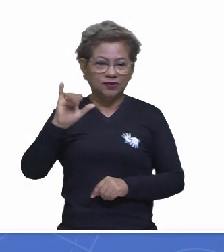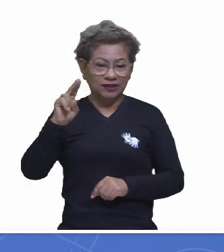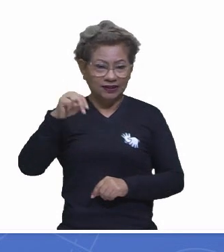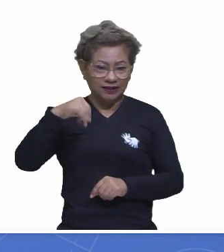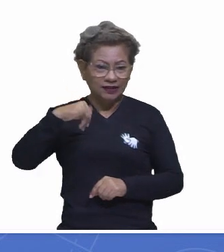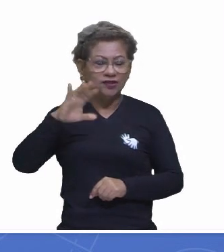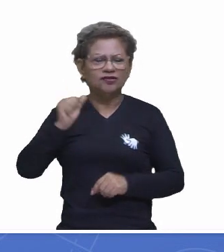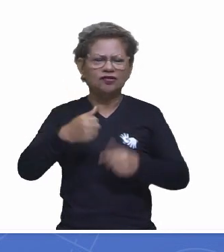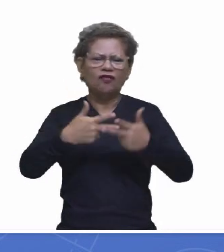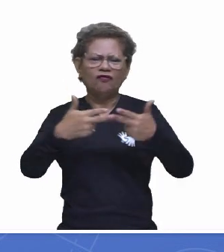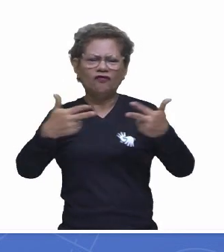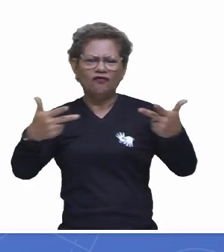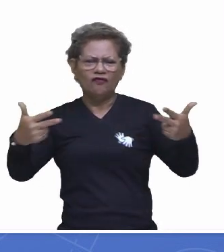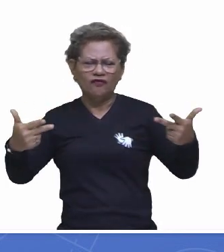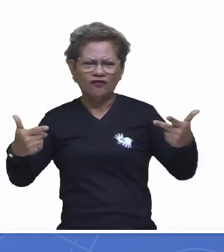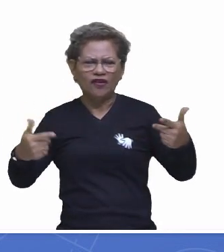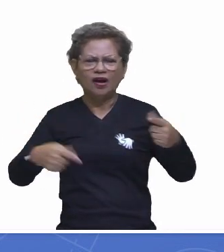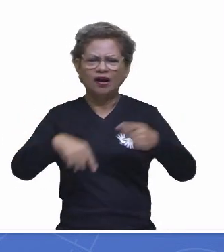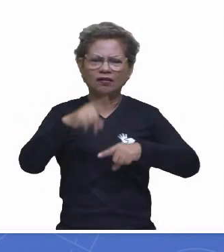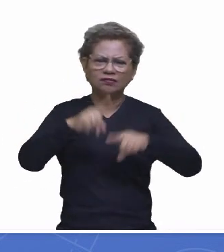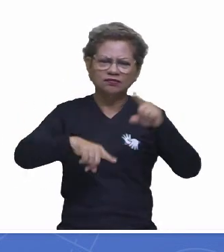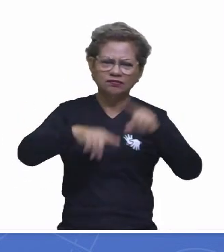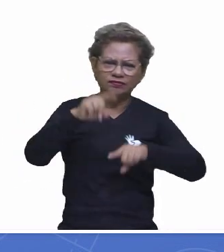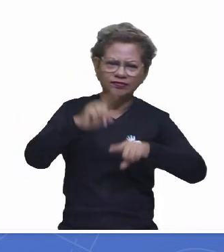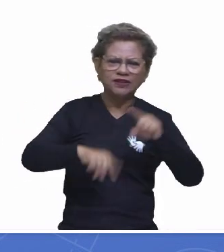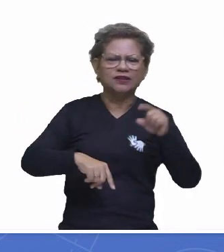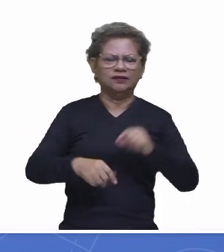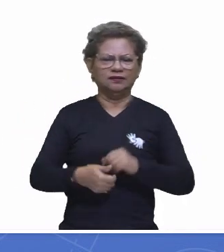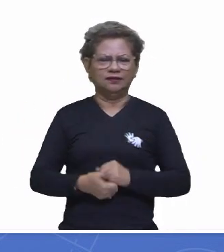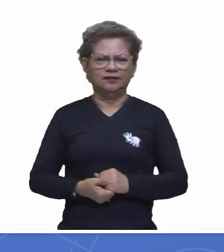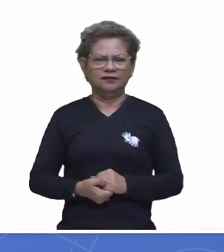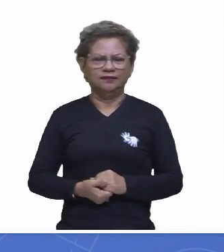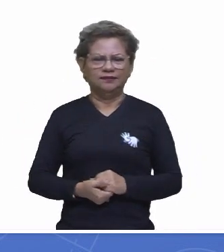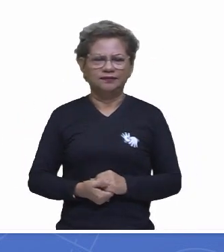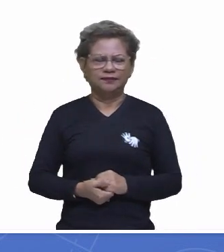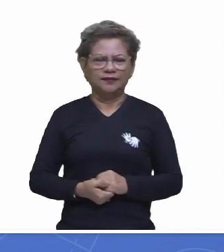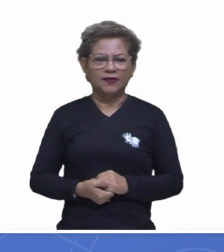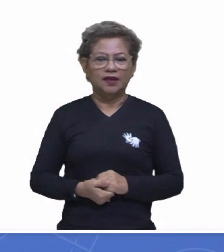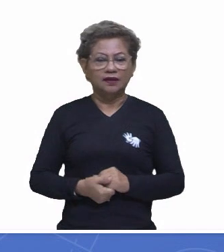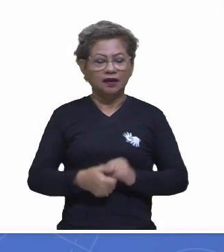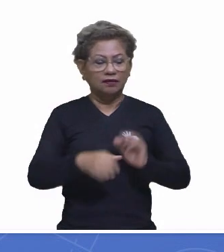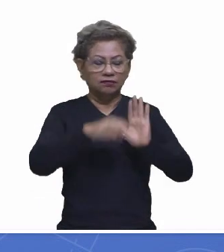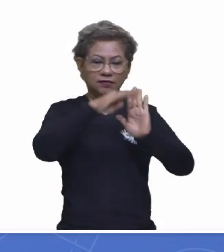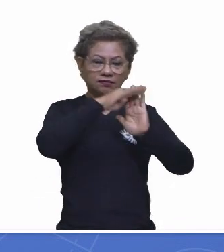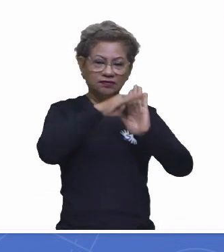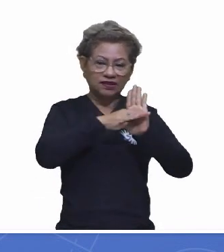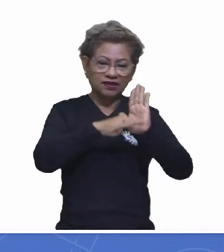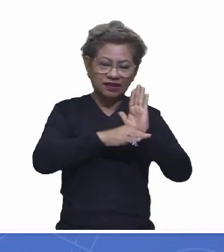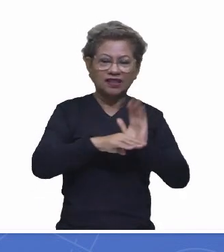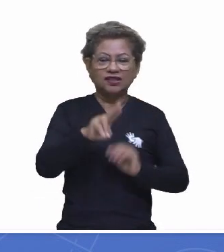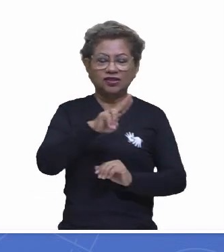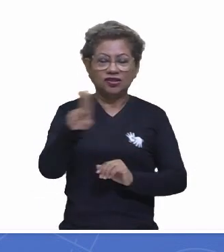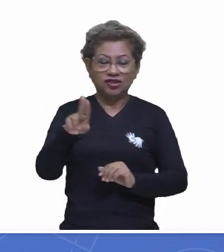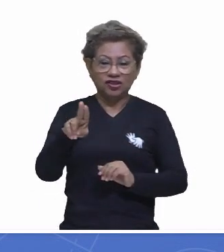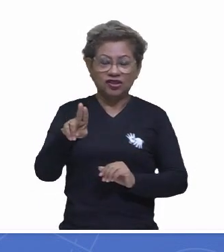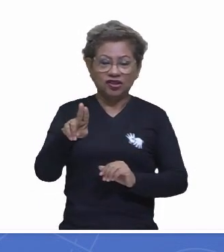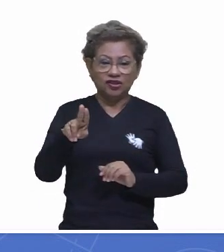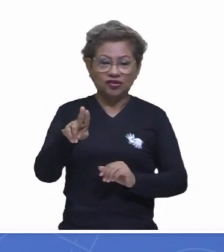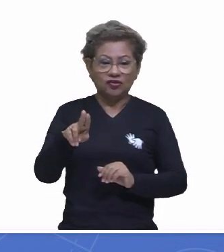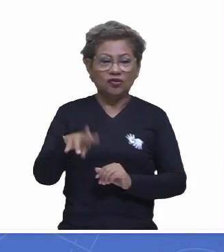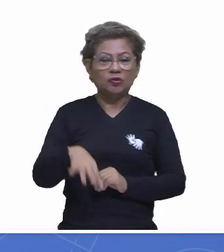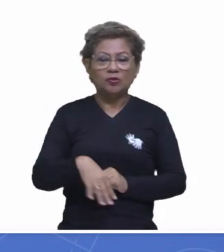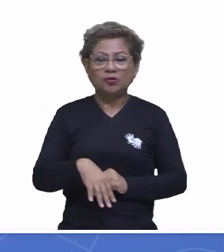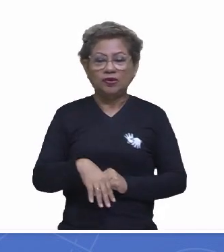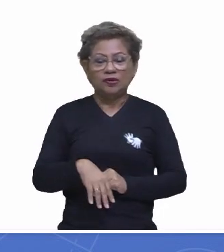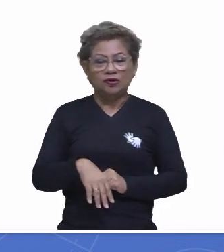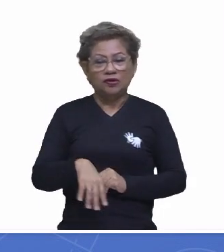disprósio, homóbio, túlio e tibérbio. Essa lista de nomes esquisitos e poucos conhecidos pode